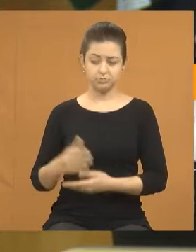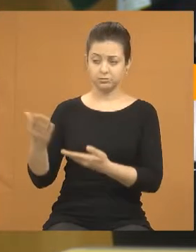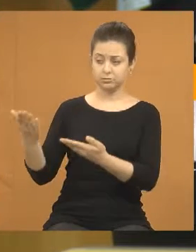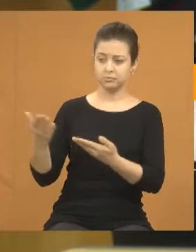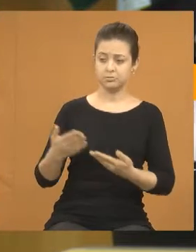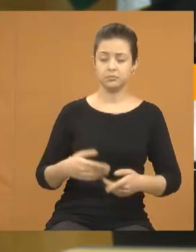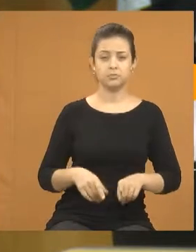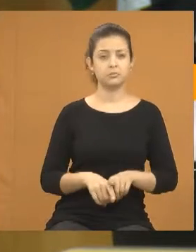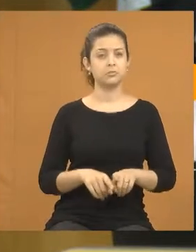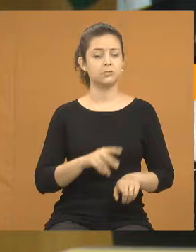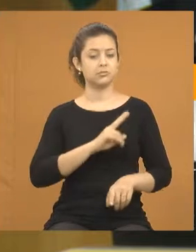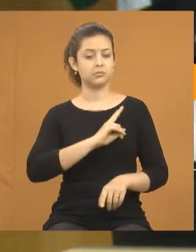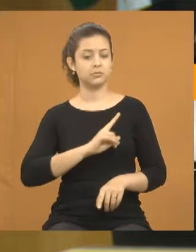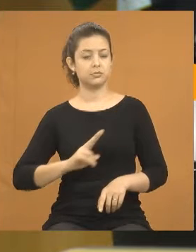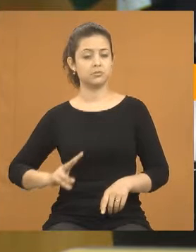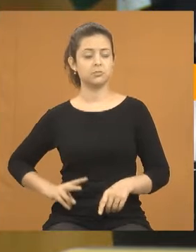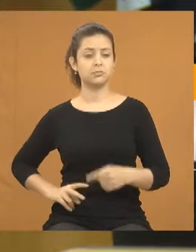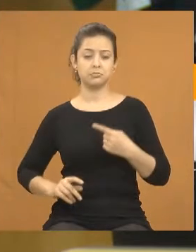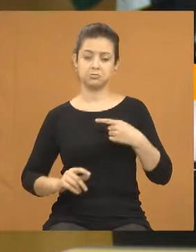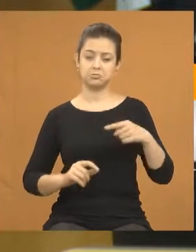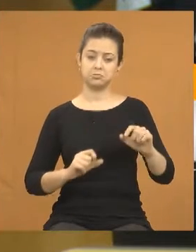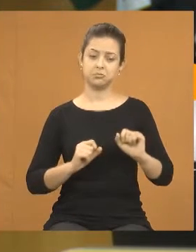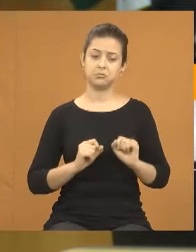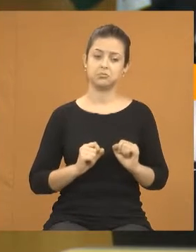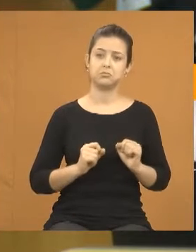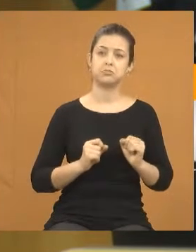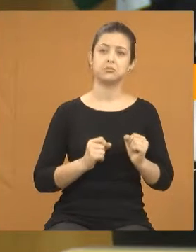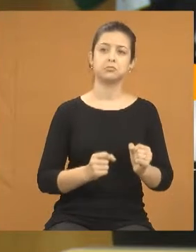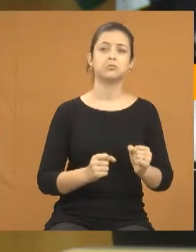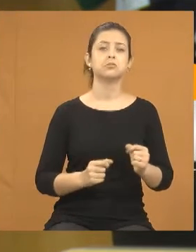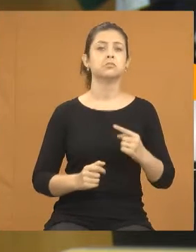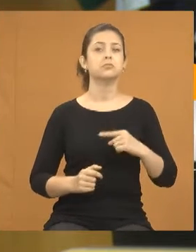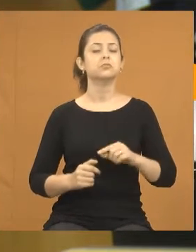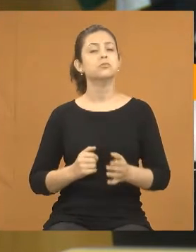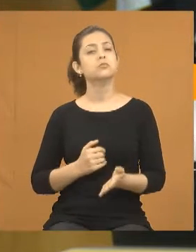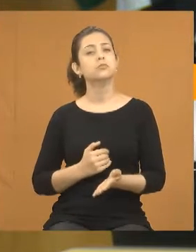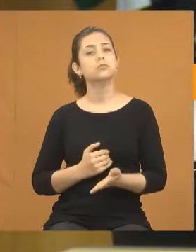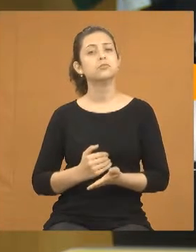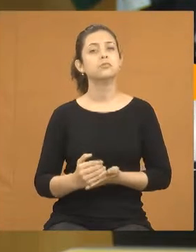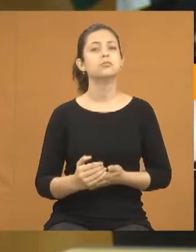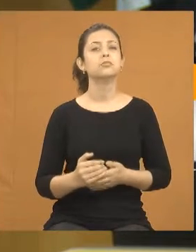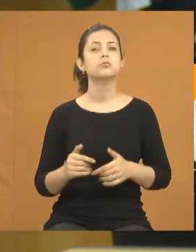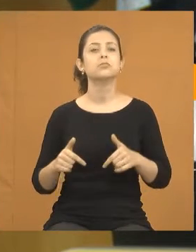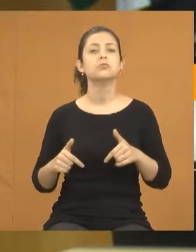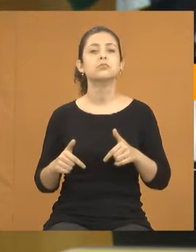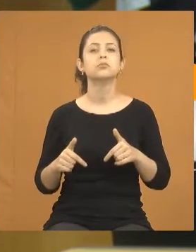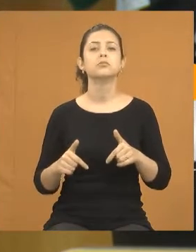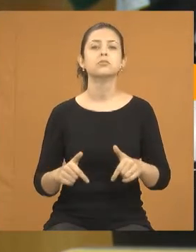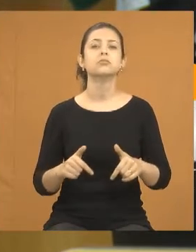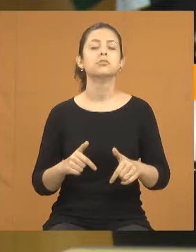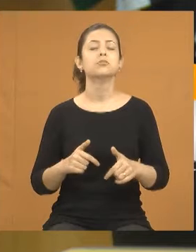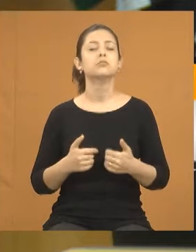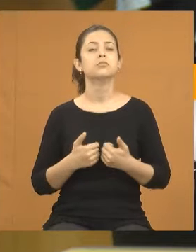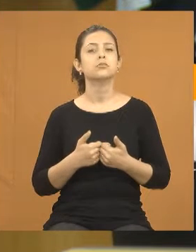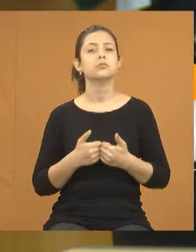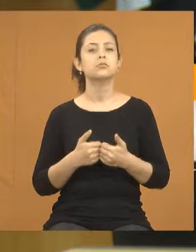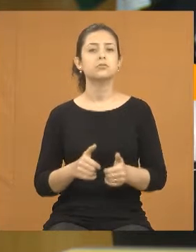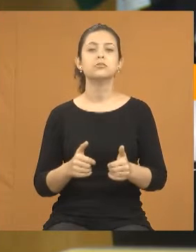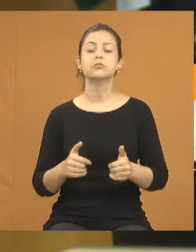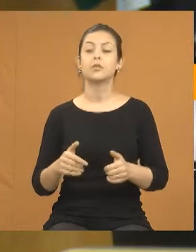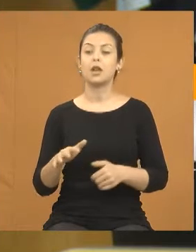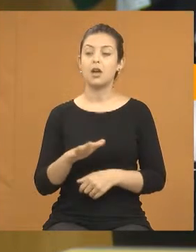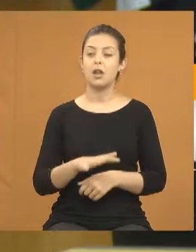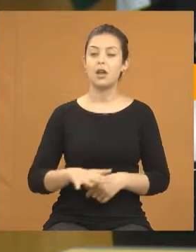os nobres vereadores dessa casa a se empenhar e a gente começar a pegar firme em cima do transporte para